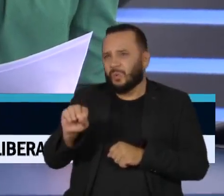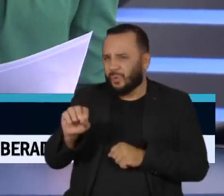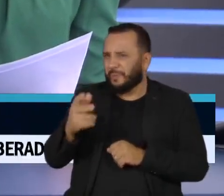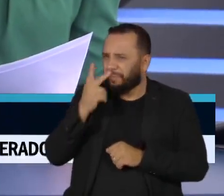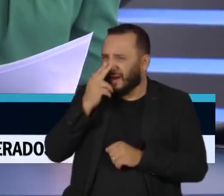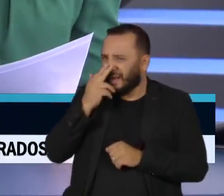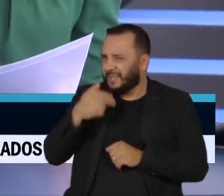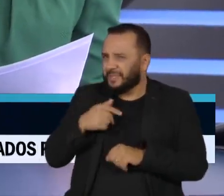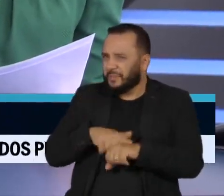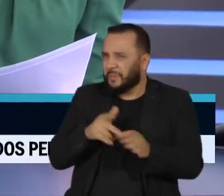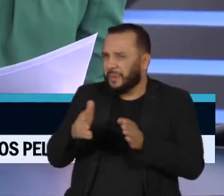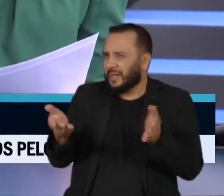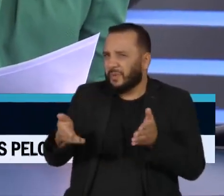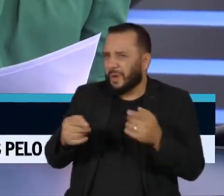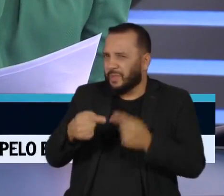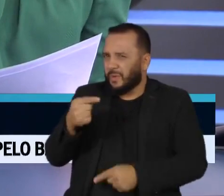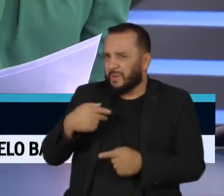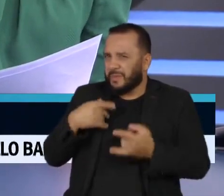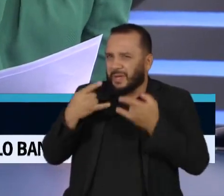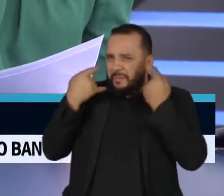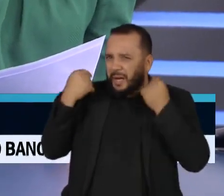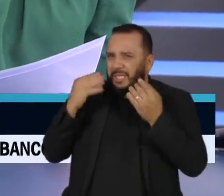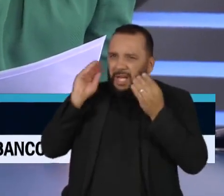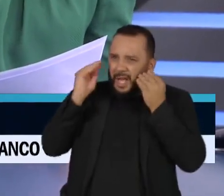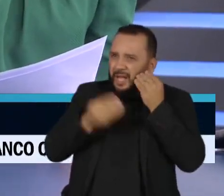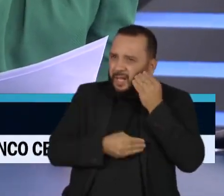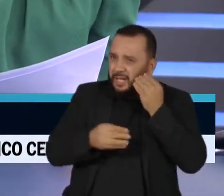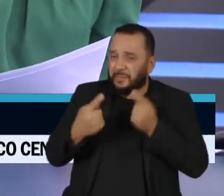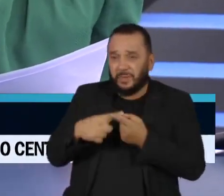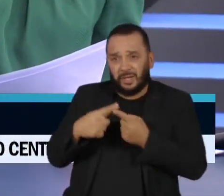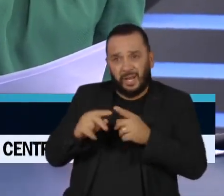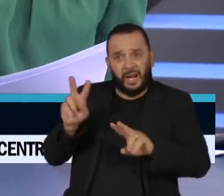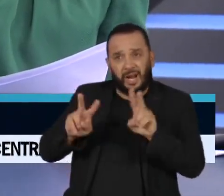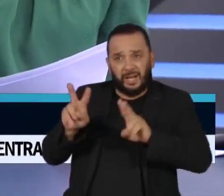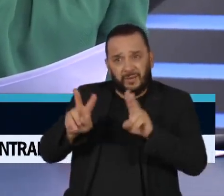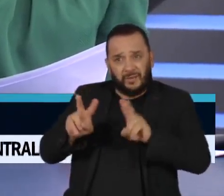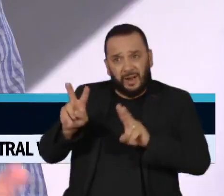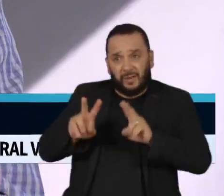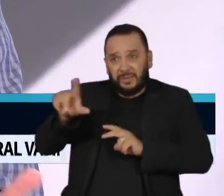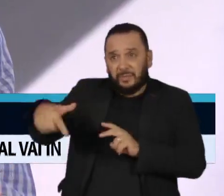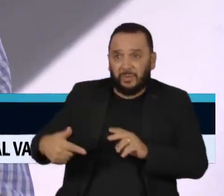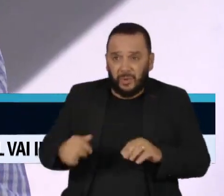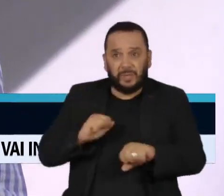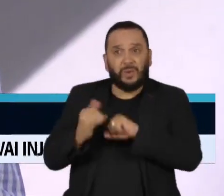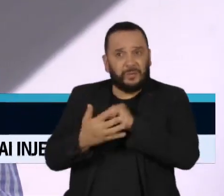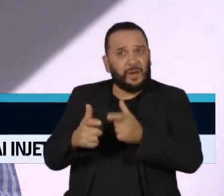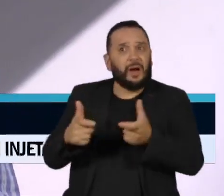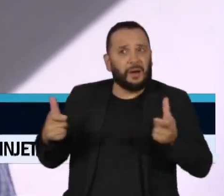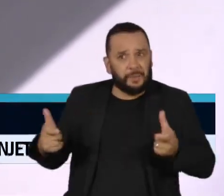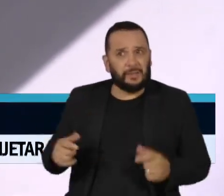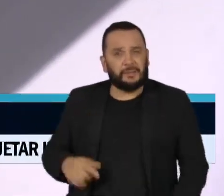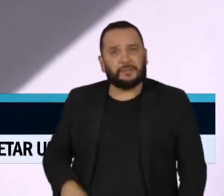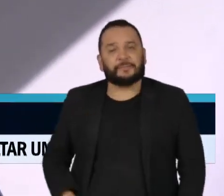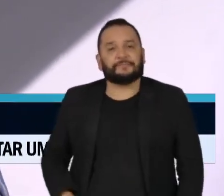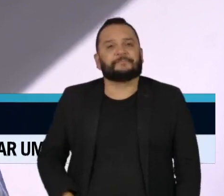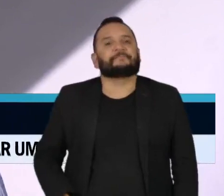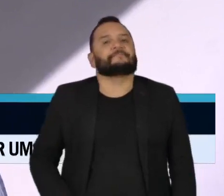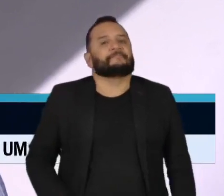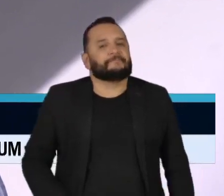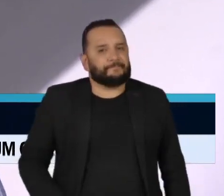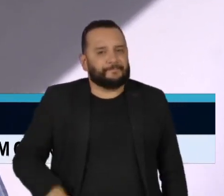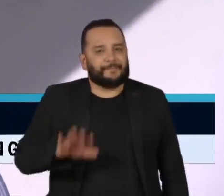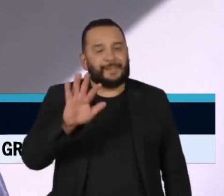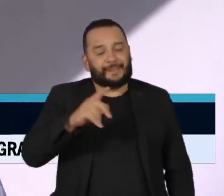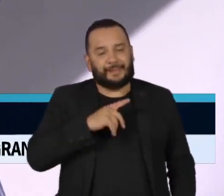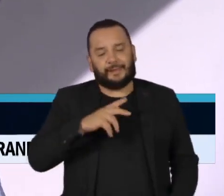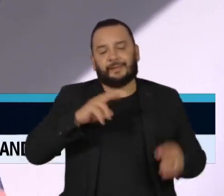estamos logo após o carnaval e o número de casos aumentou? Tem muitas coisas aí para ser